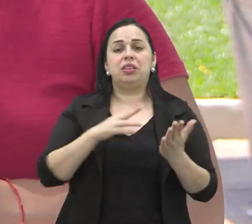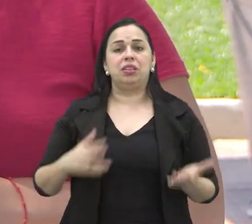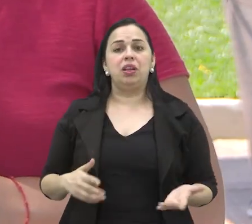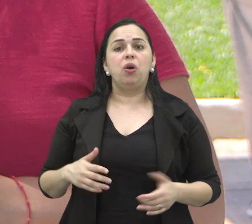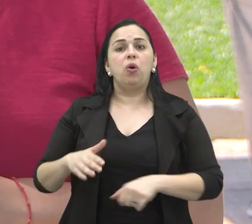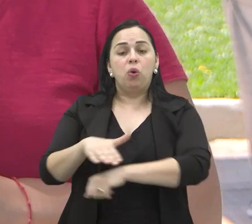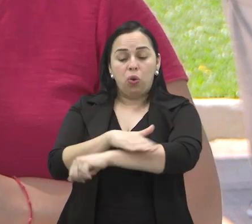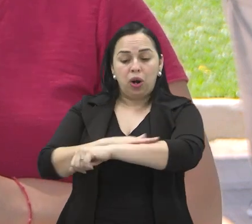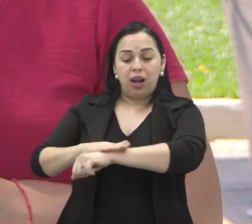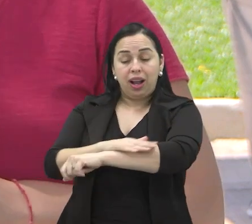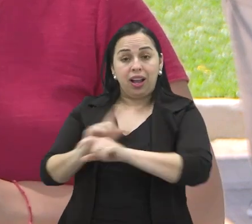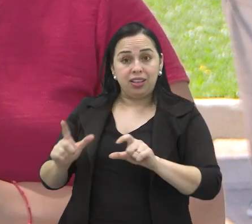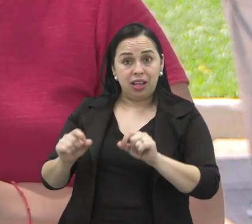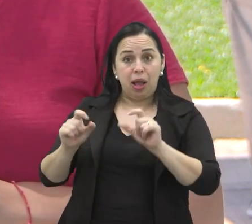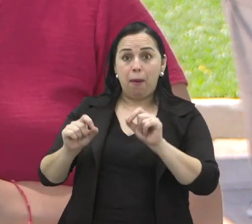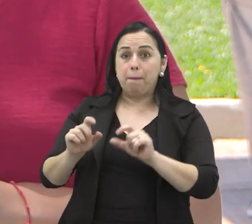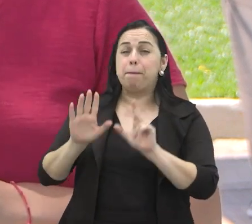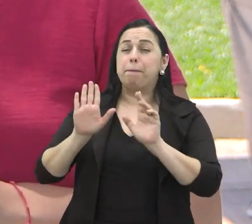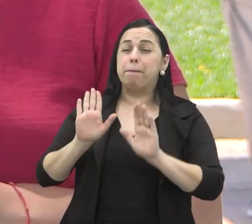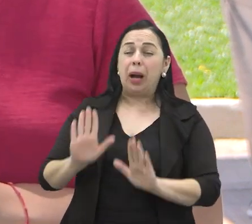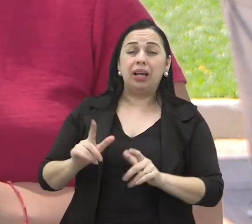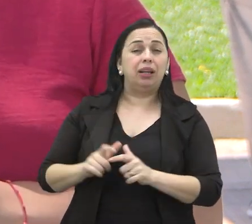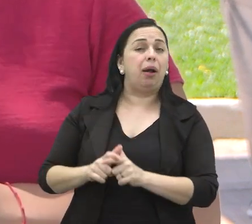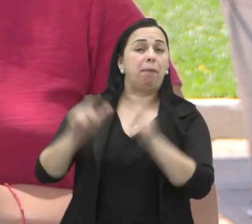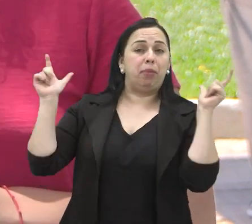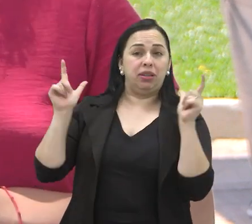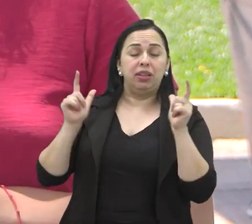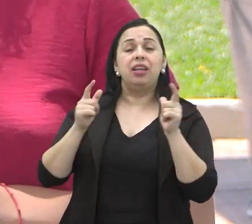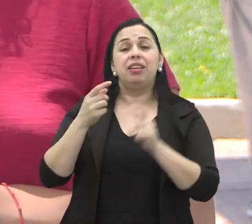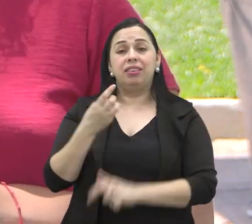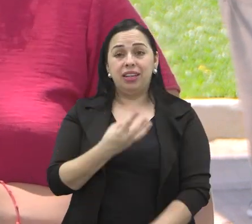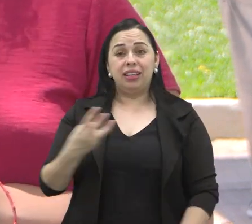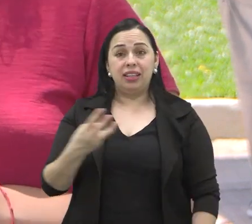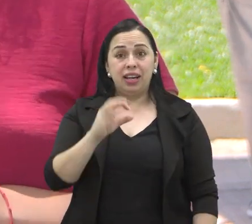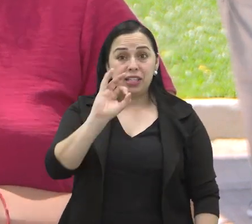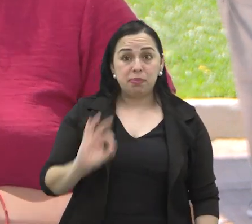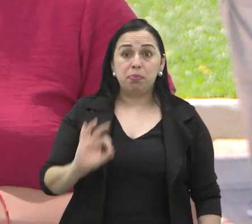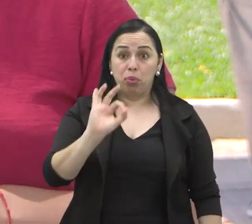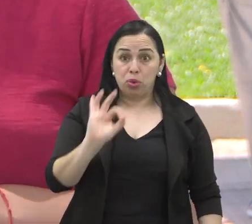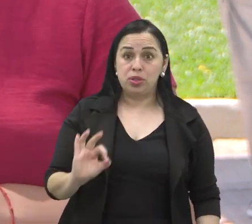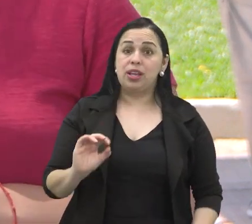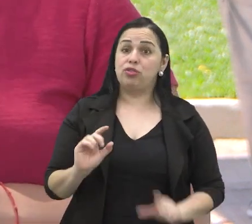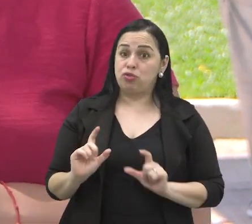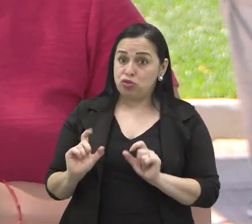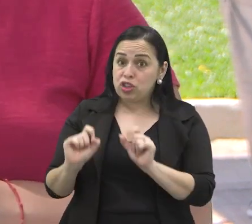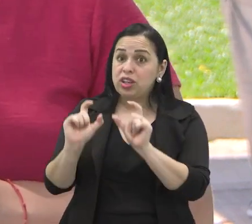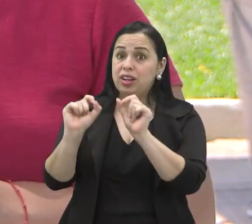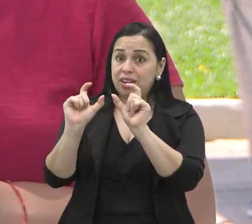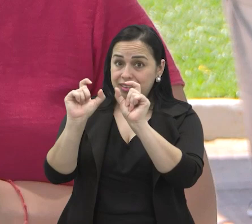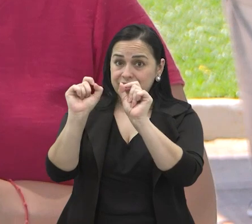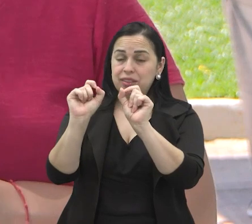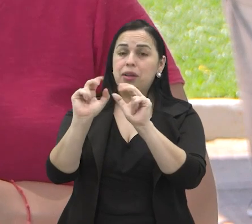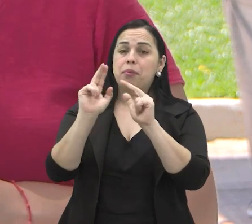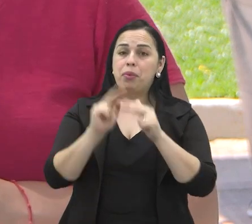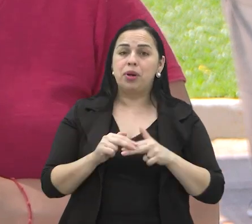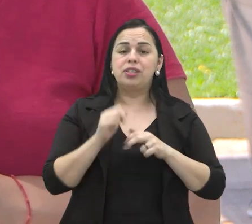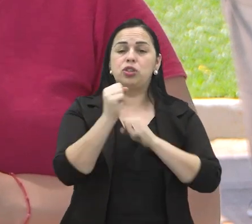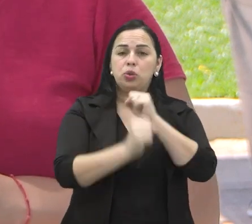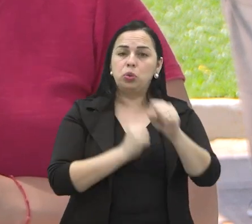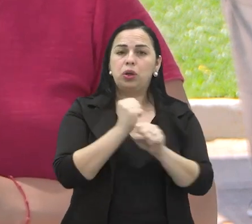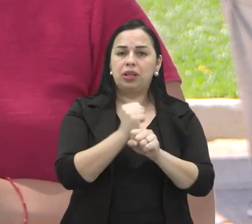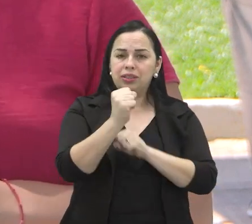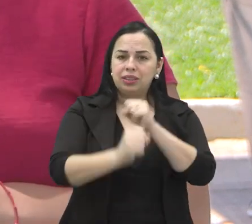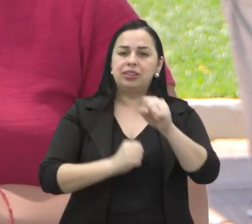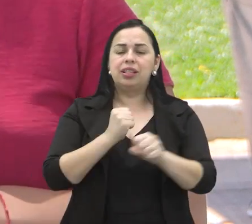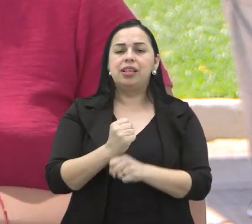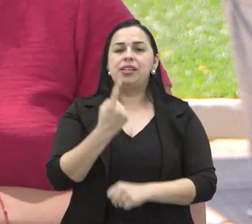pele é o tipo de câncer mais frequente no Brasil e chega a cerca de 33% de todos os diagnósticos do país.